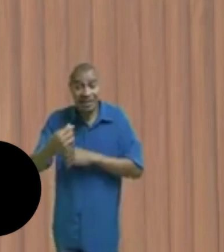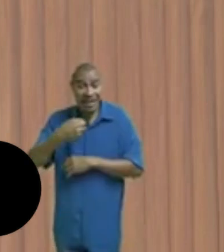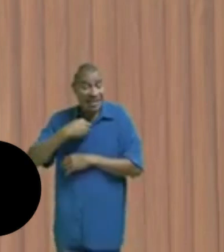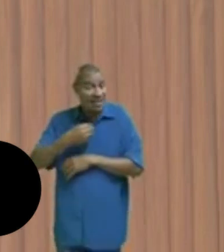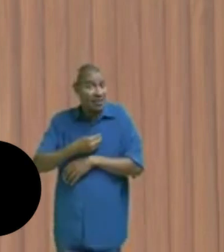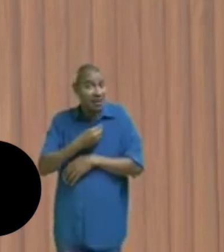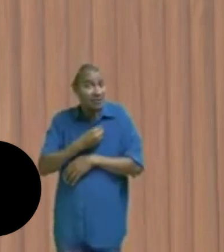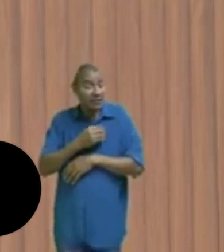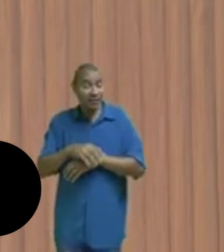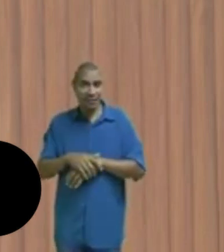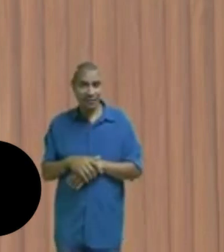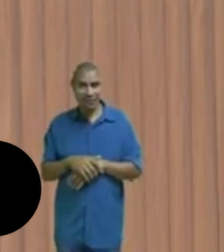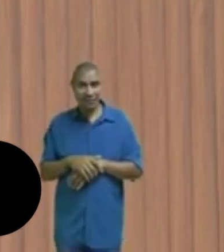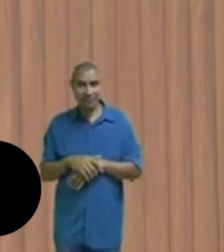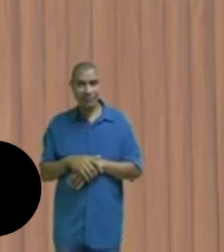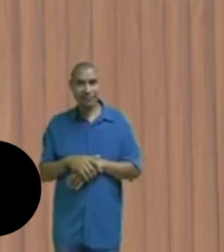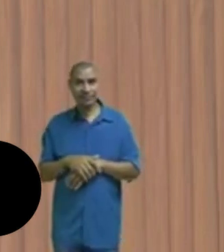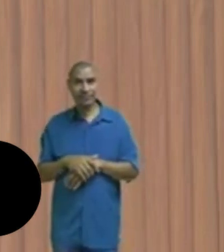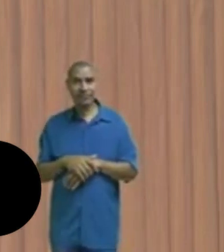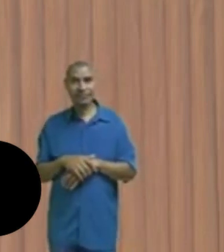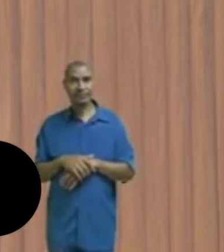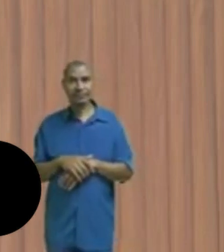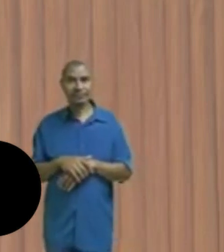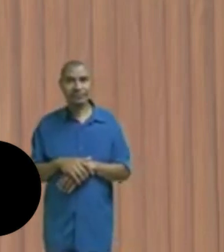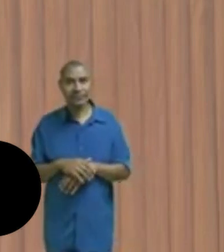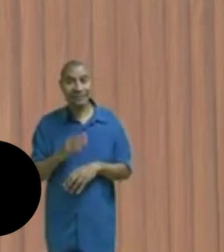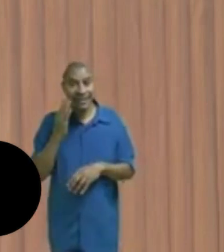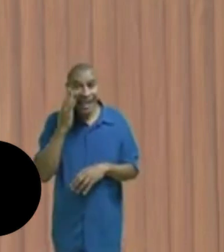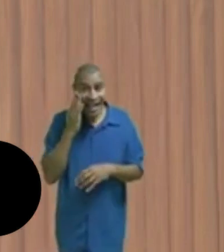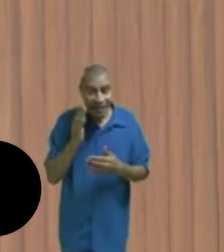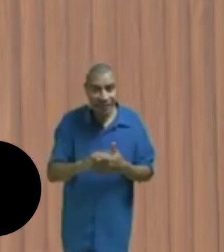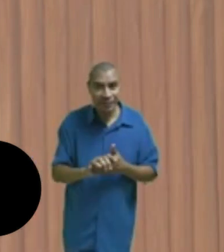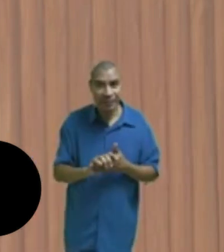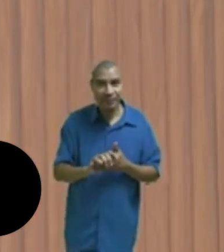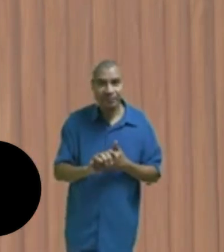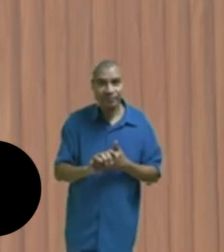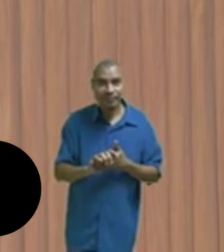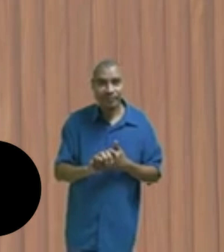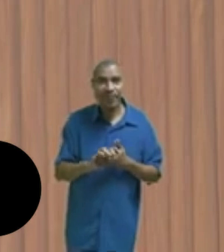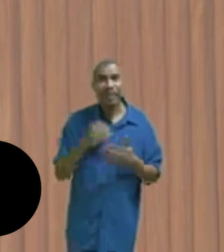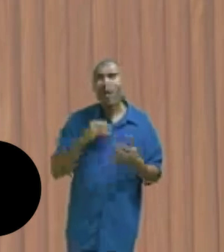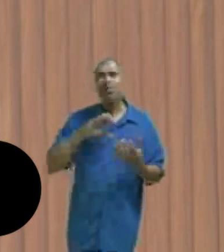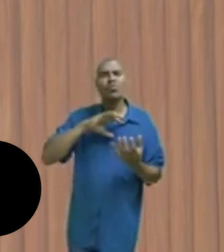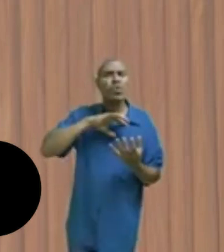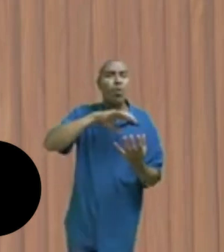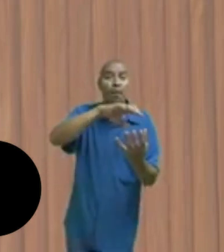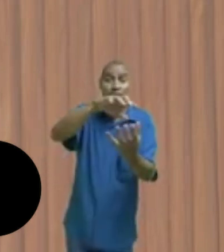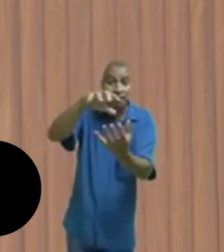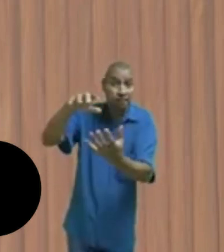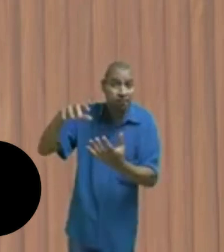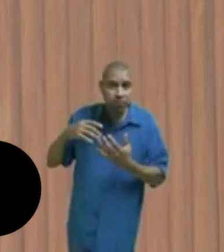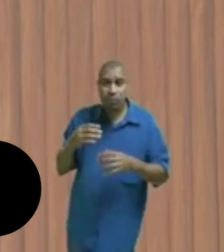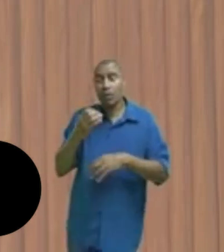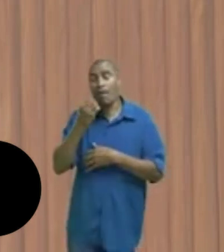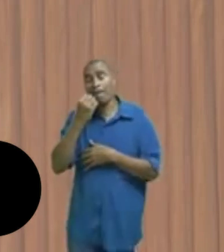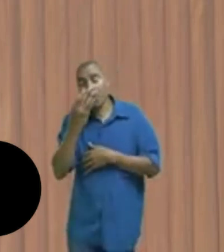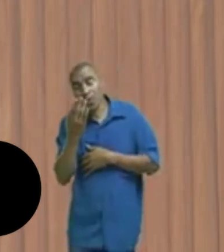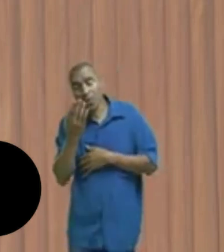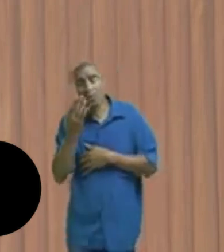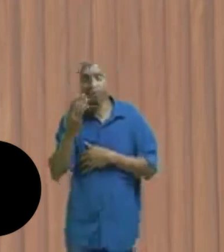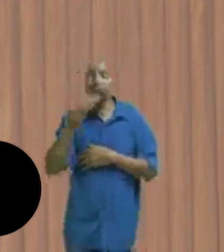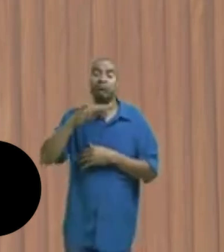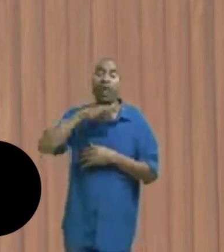Está decidido. Cristo já me encontrou. Estando bem, estando mal, sendo noite ou sendo